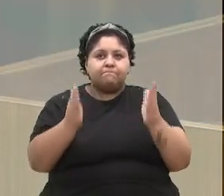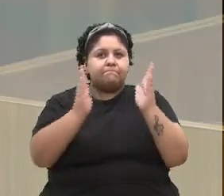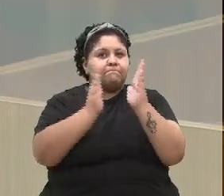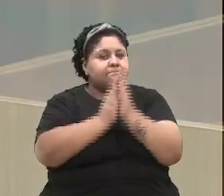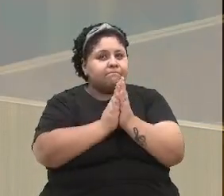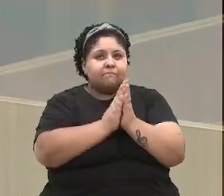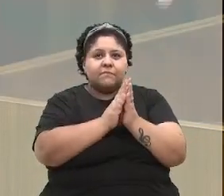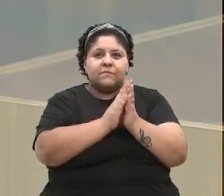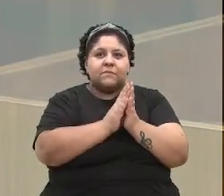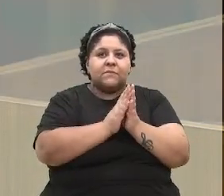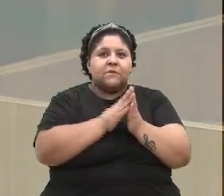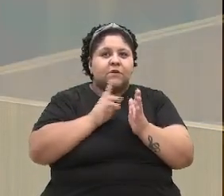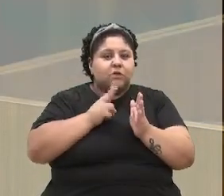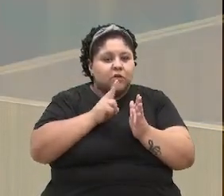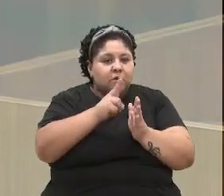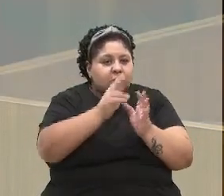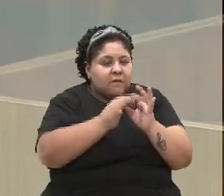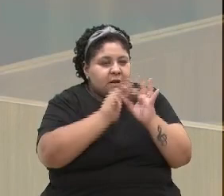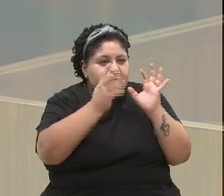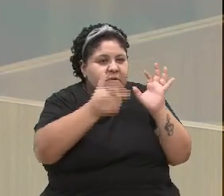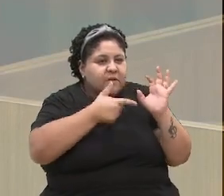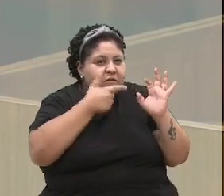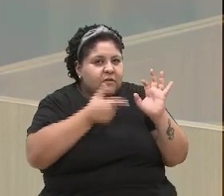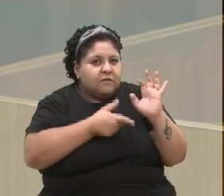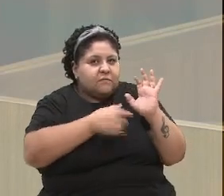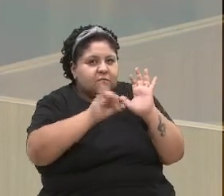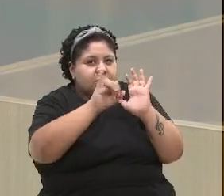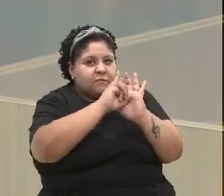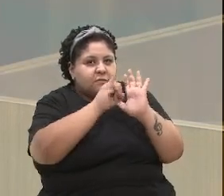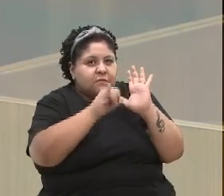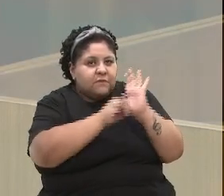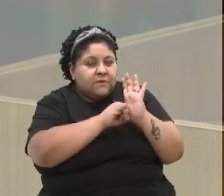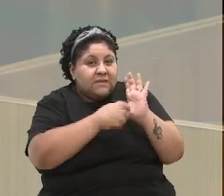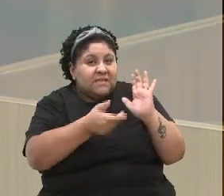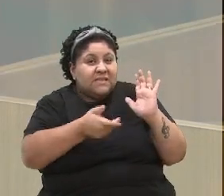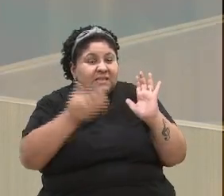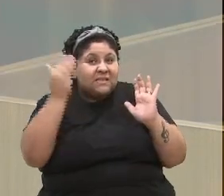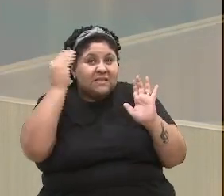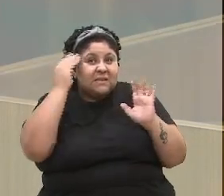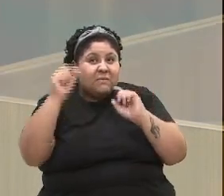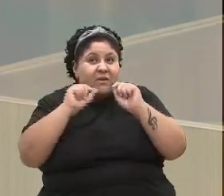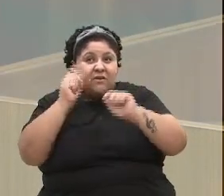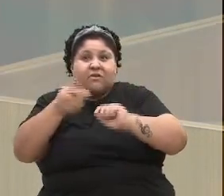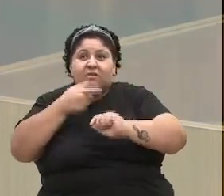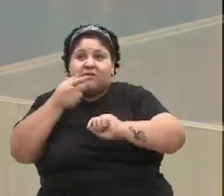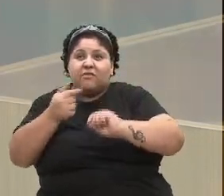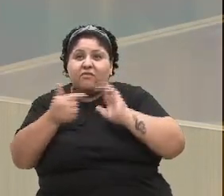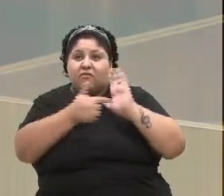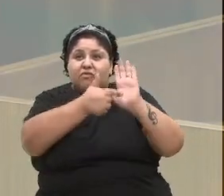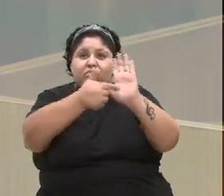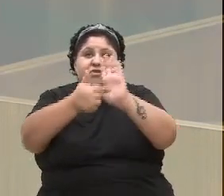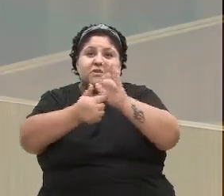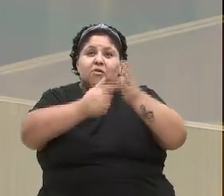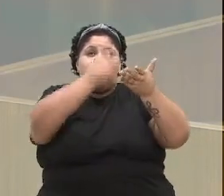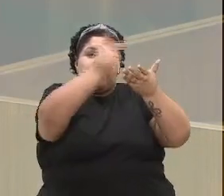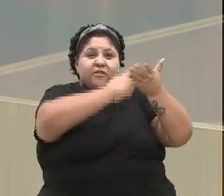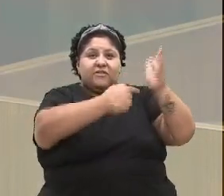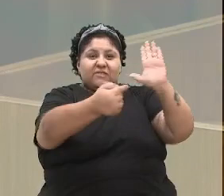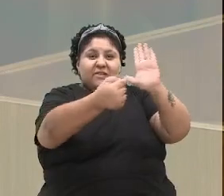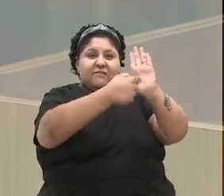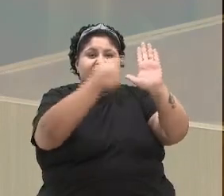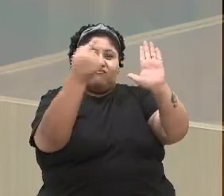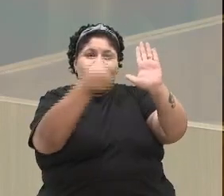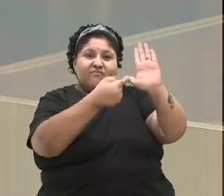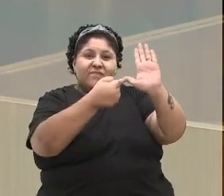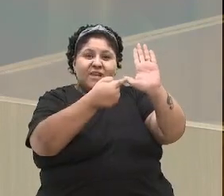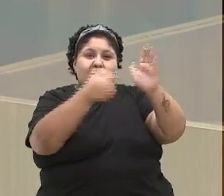interrompa mais. Quando o senhor tiver o artigo e saber o que está falando, o senhor me interrompa. Tá? Vou mostrar meu desenho. Tá aqui, ó. Isso aqui, ó, que é